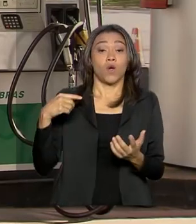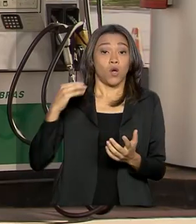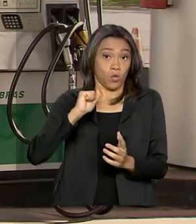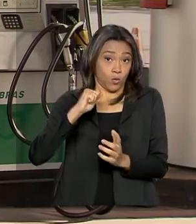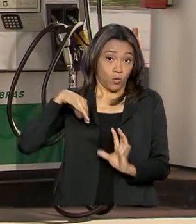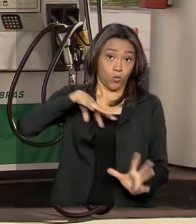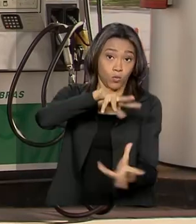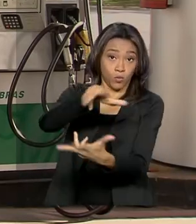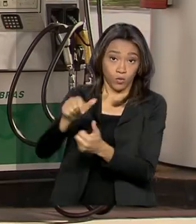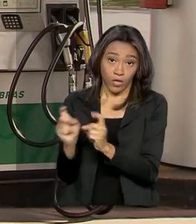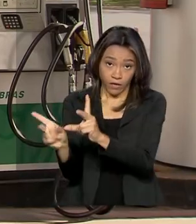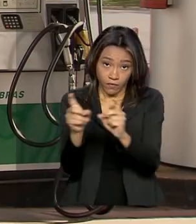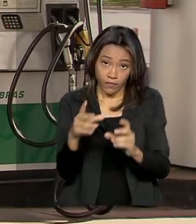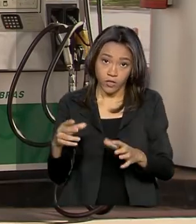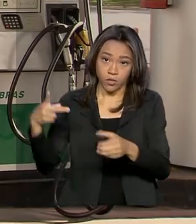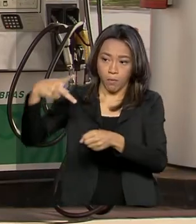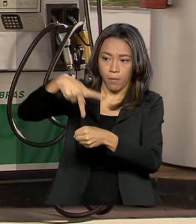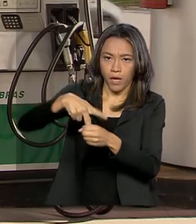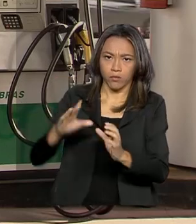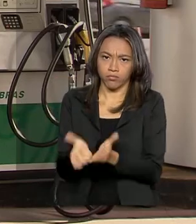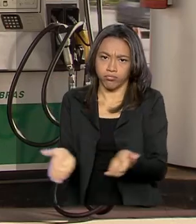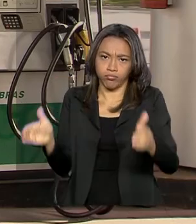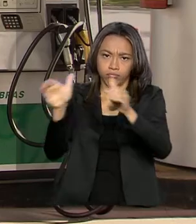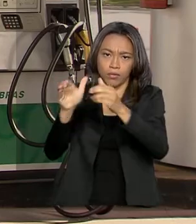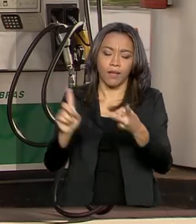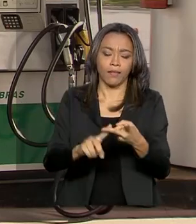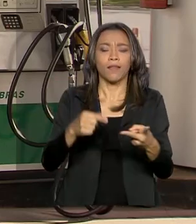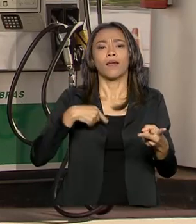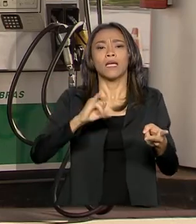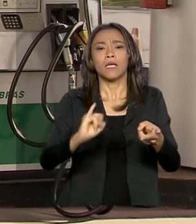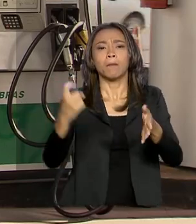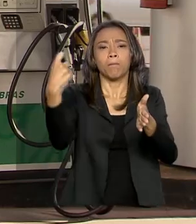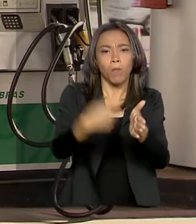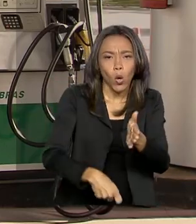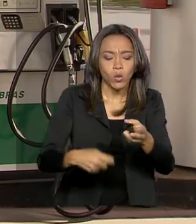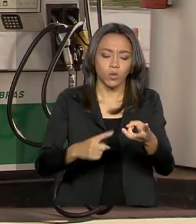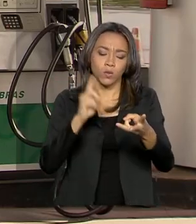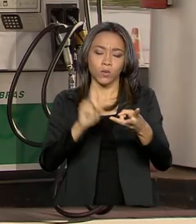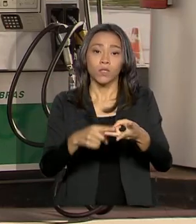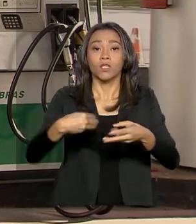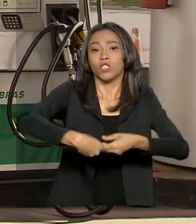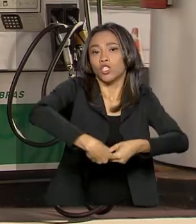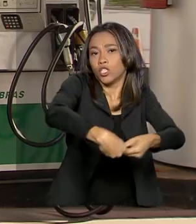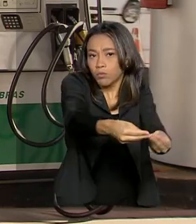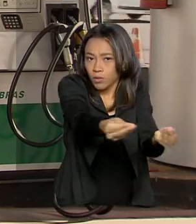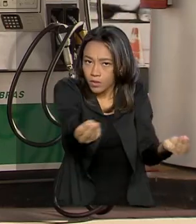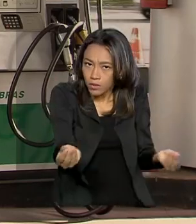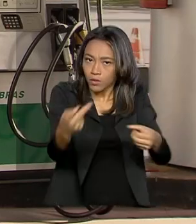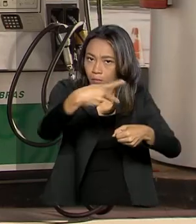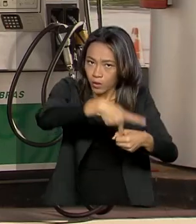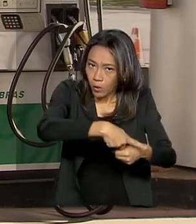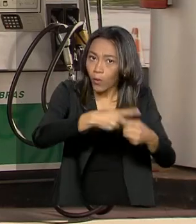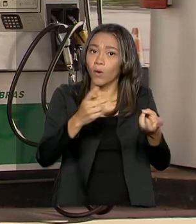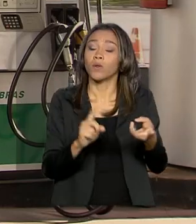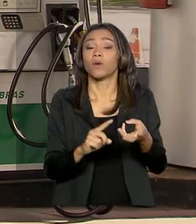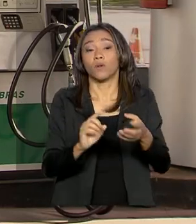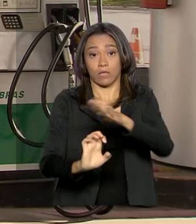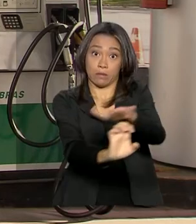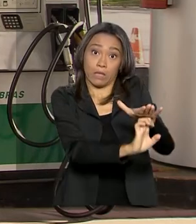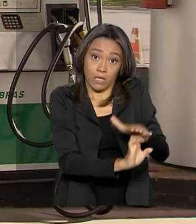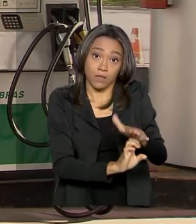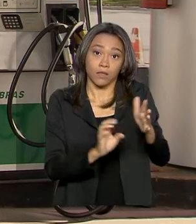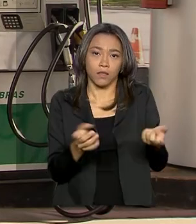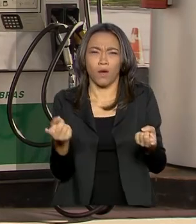também entram na conta impostos margens de distribuição e revenda como a possibilidade de um conflito a